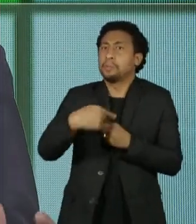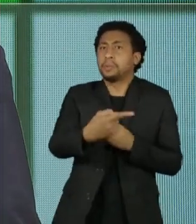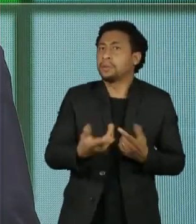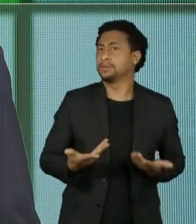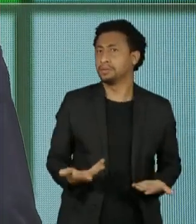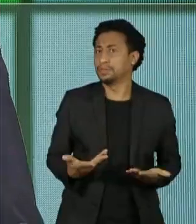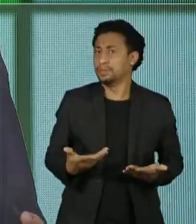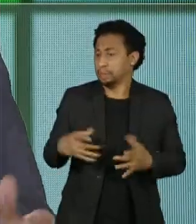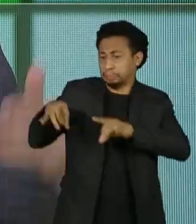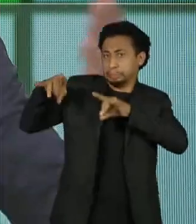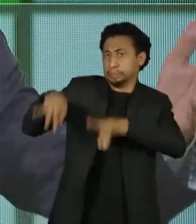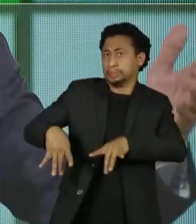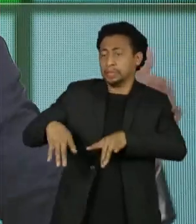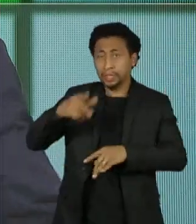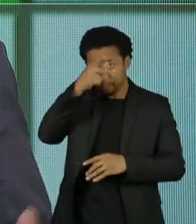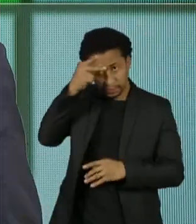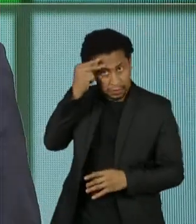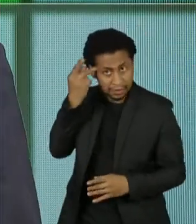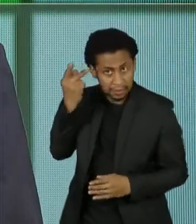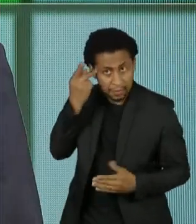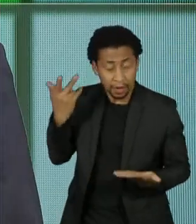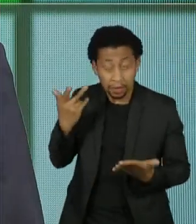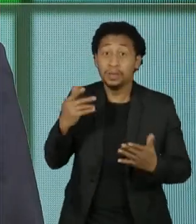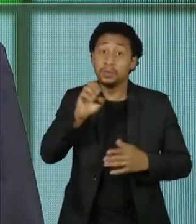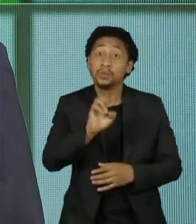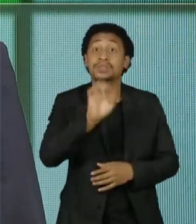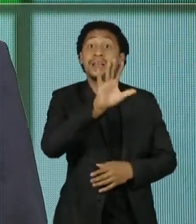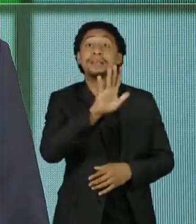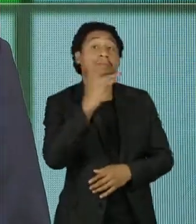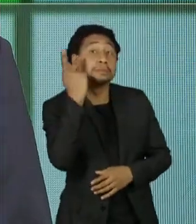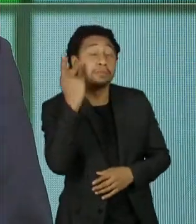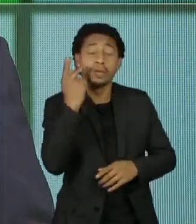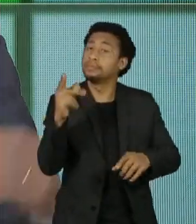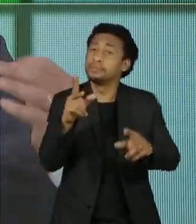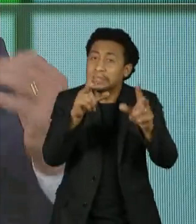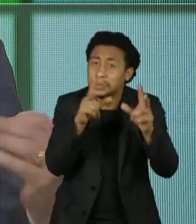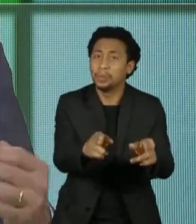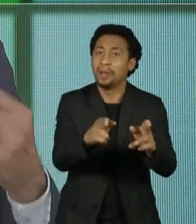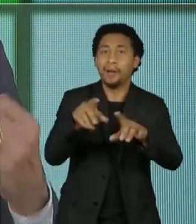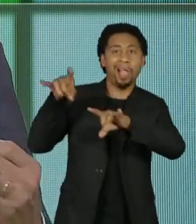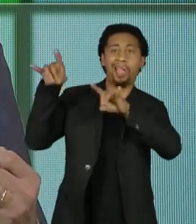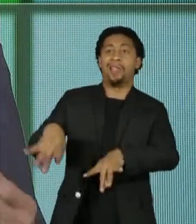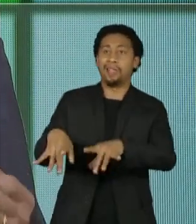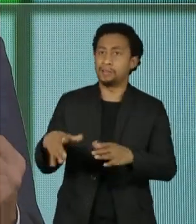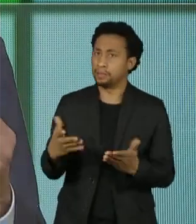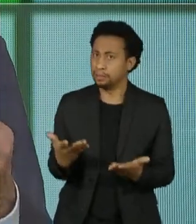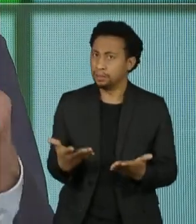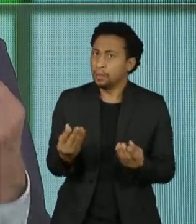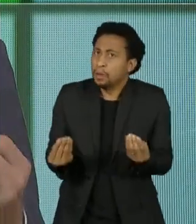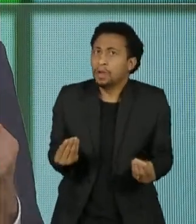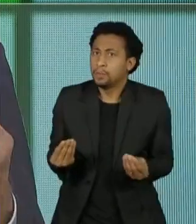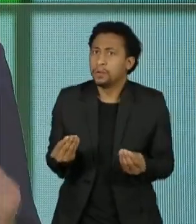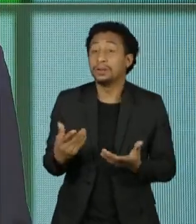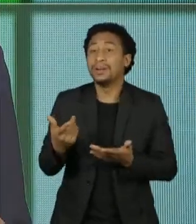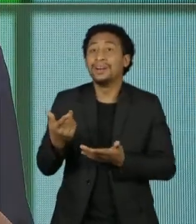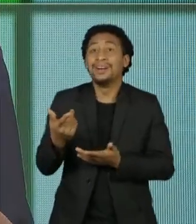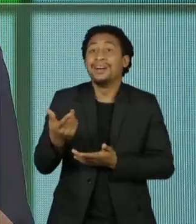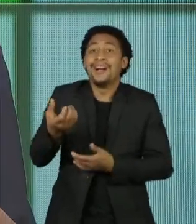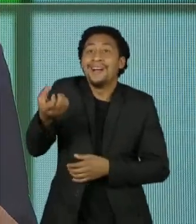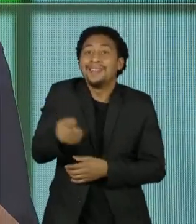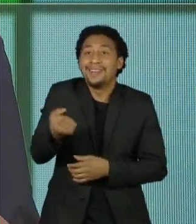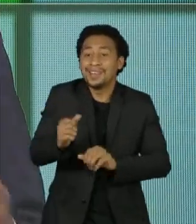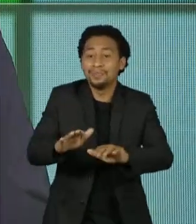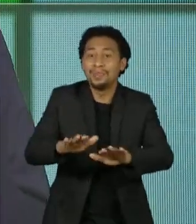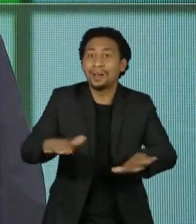não estava mais aqui. E fez a mesma coisa no estado de São Paulo. O que ele fez na cidade de São Paulo, ele cortou o leite das